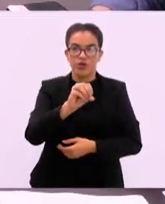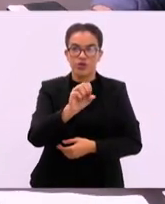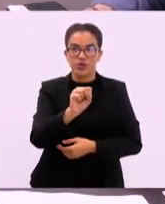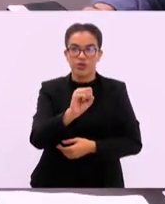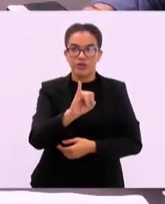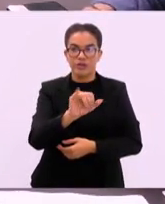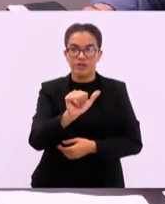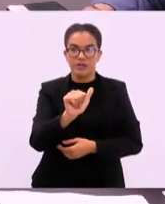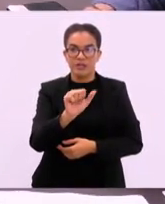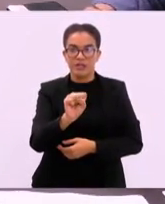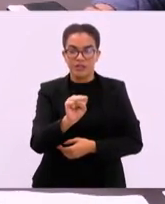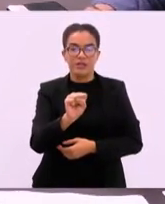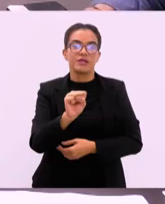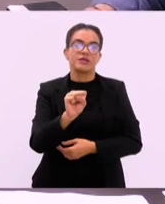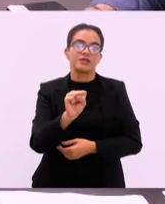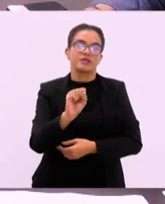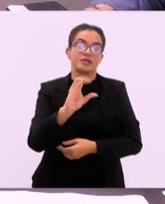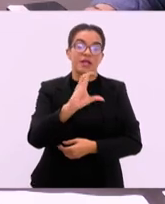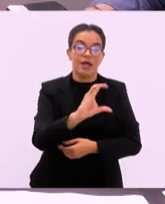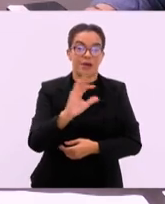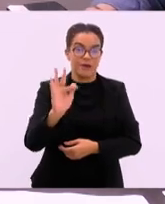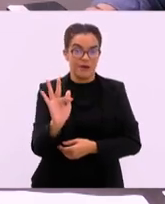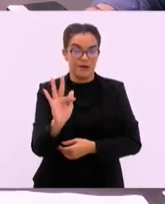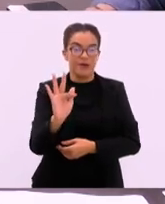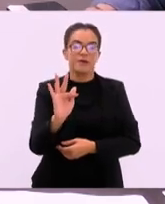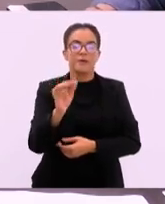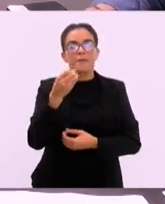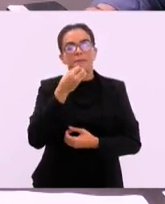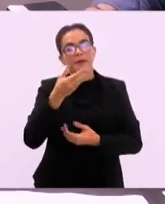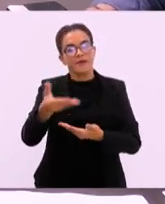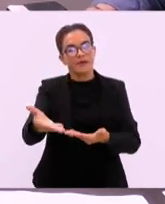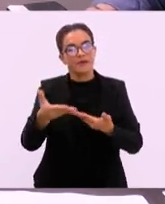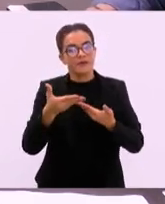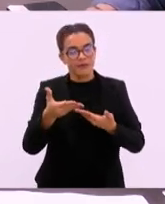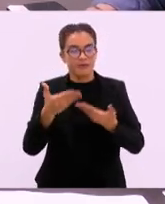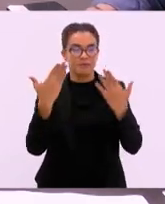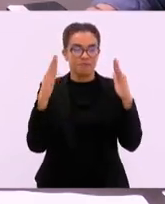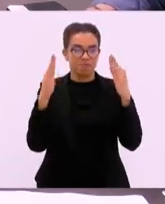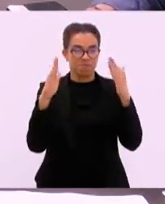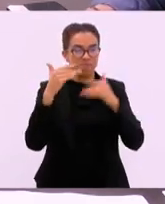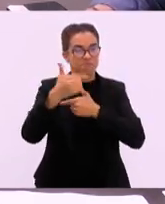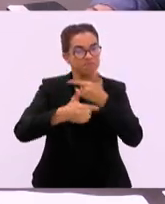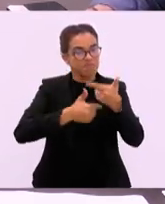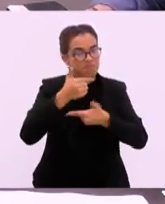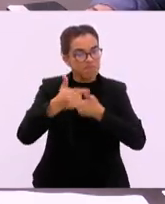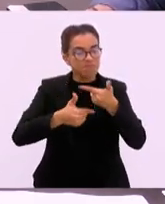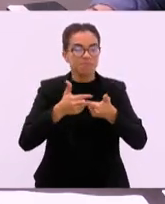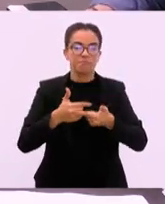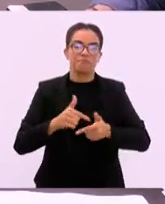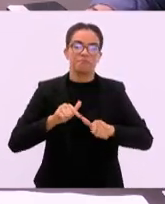semana passada, vereador de Cabo Frio, seja muito bem-vindo. Parabéns pelo trabalho.